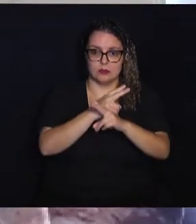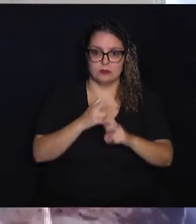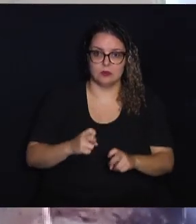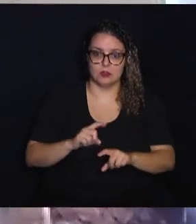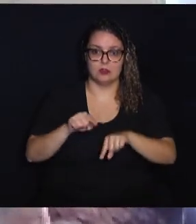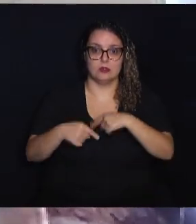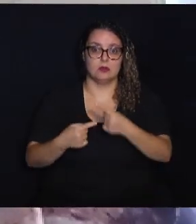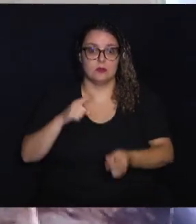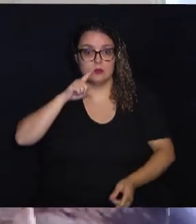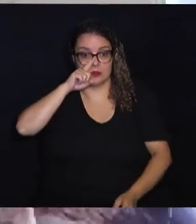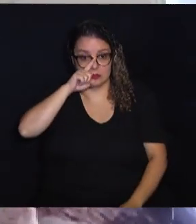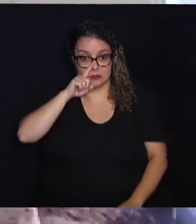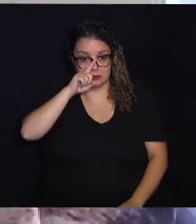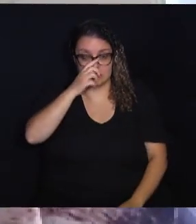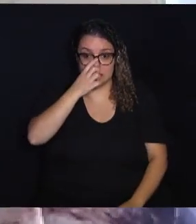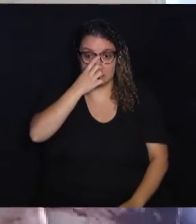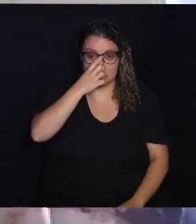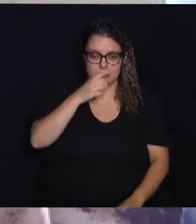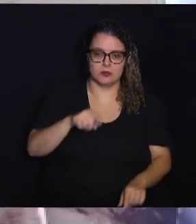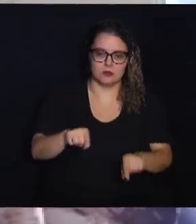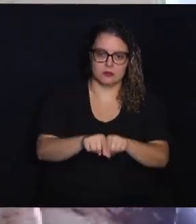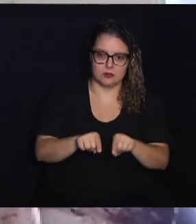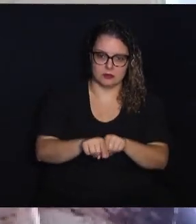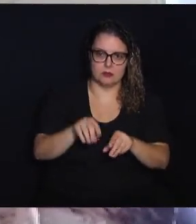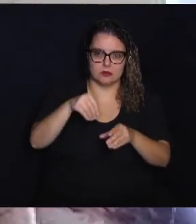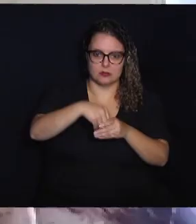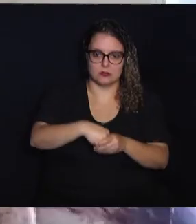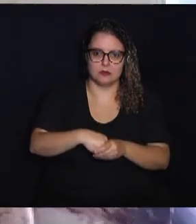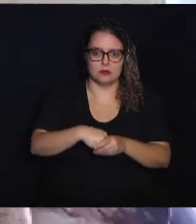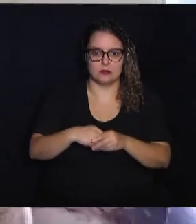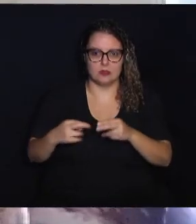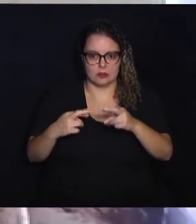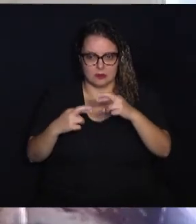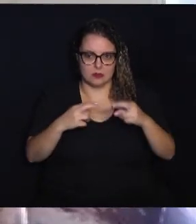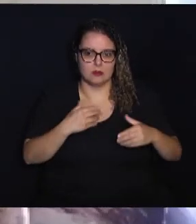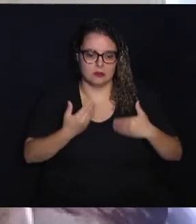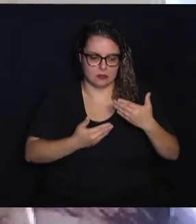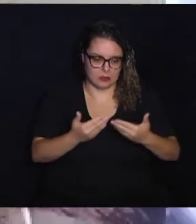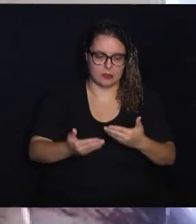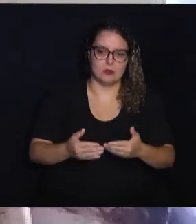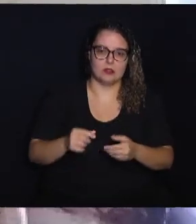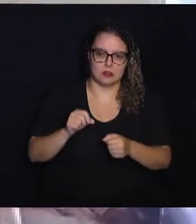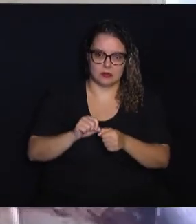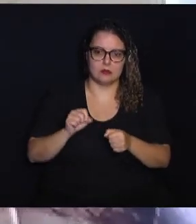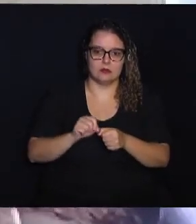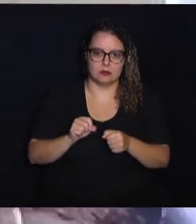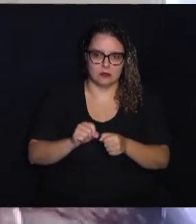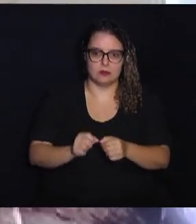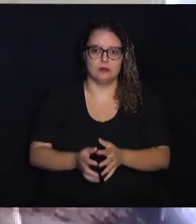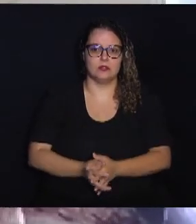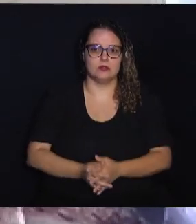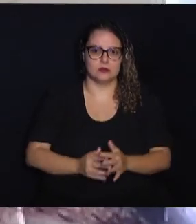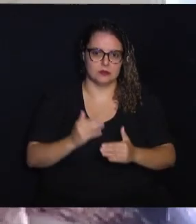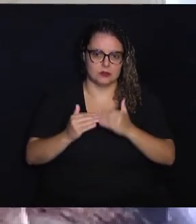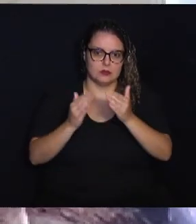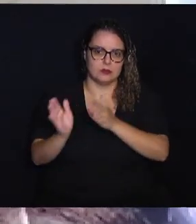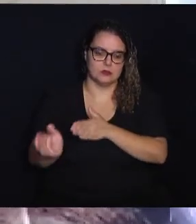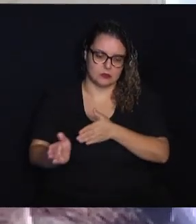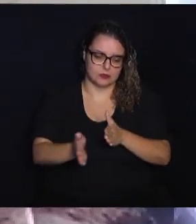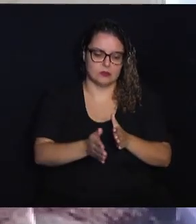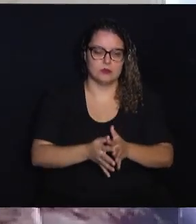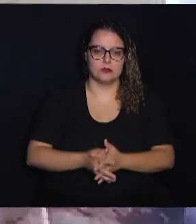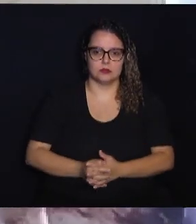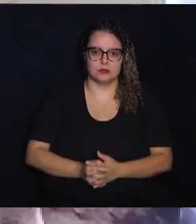nenhuma toxicidade, nenhum outro risco. E isso está já no nosso radar e é um dos próximos passos que a gente